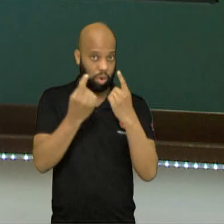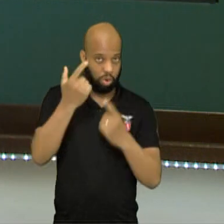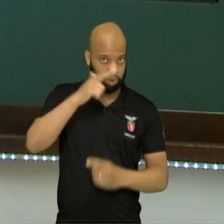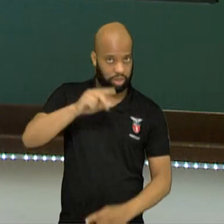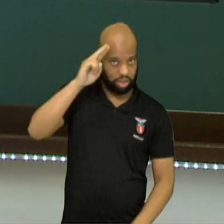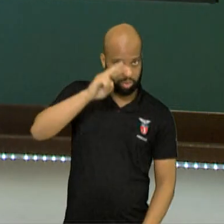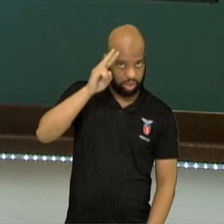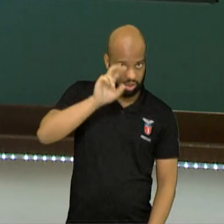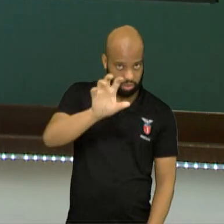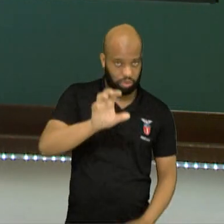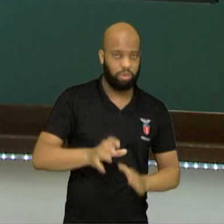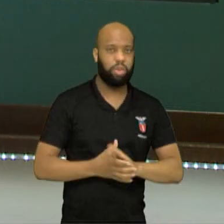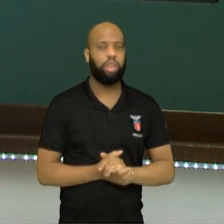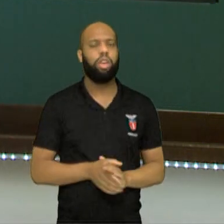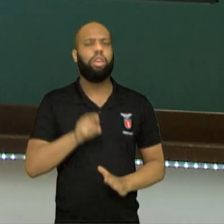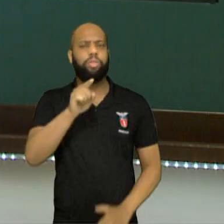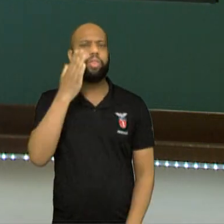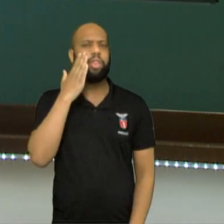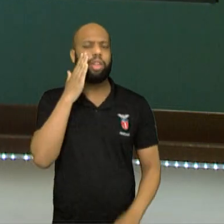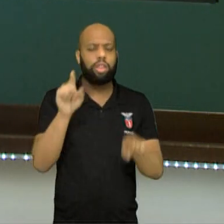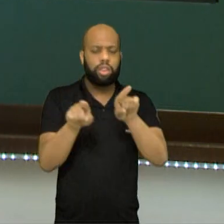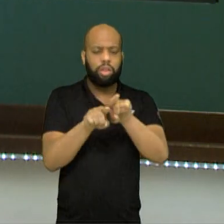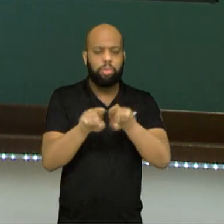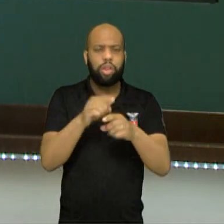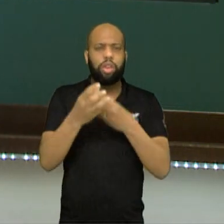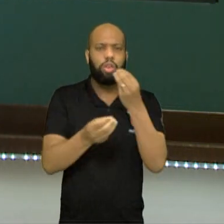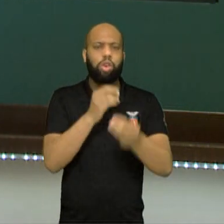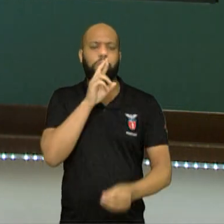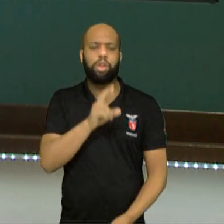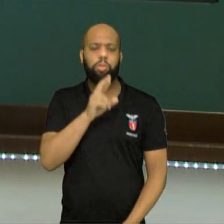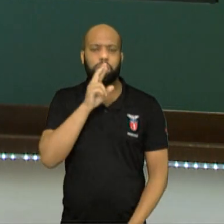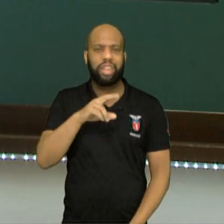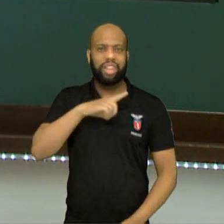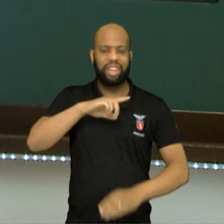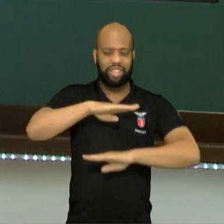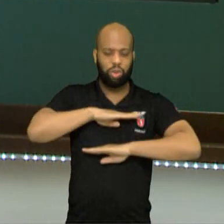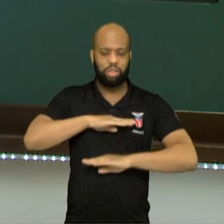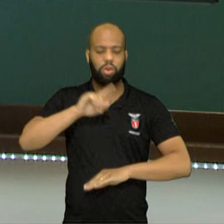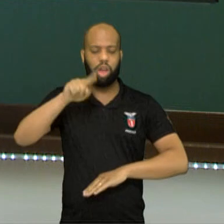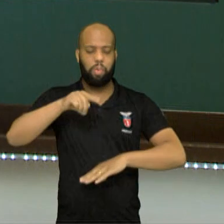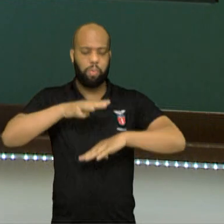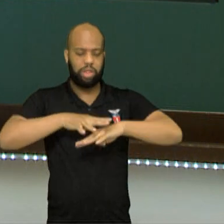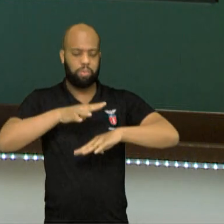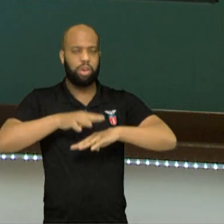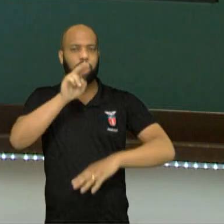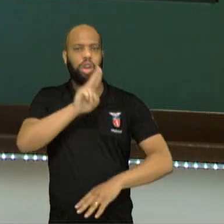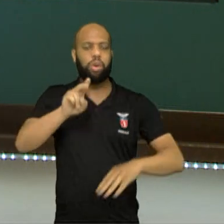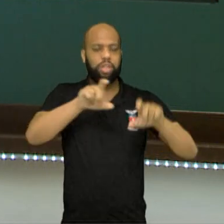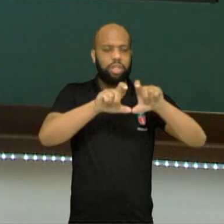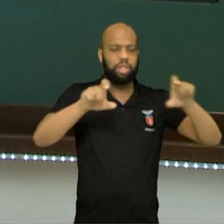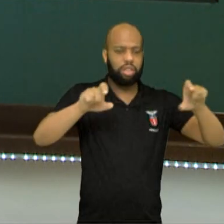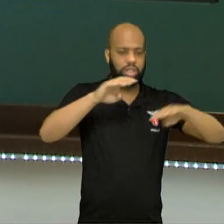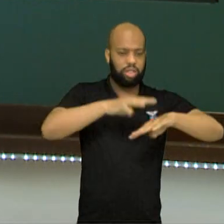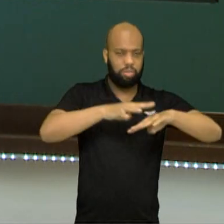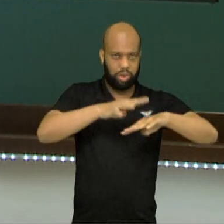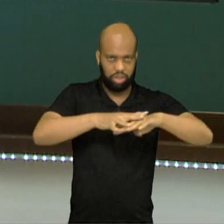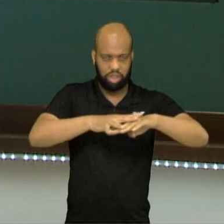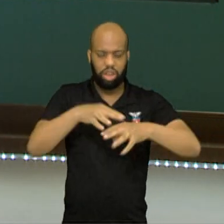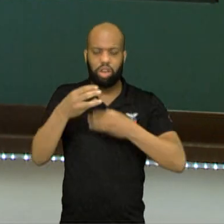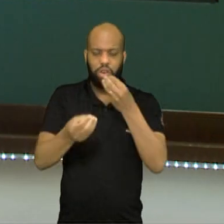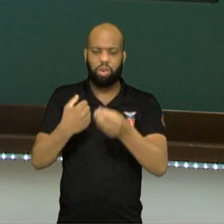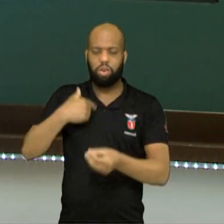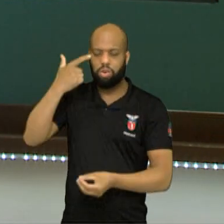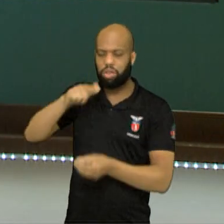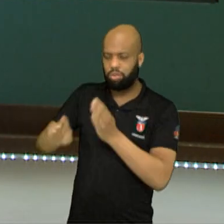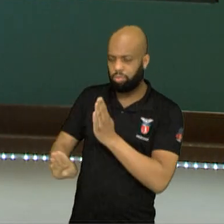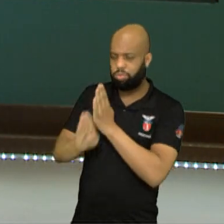Puxa aí na memória. Você sabe como resolver situações, problemas utilizando a equação? De que maneira que eu identifico, que